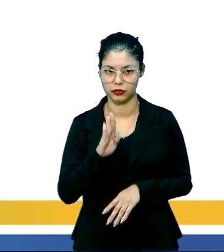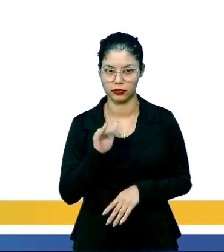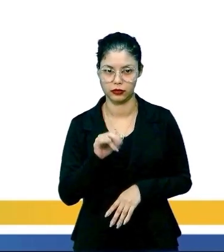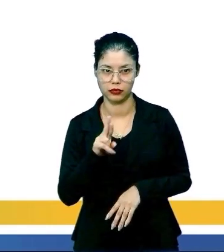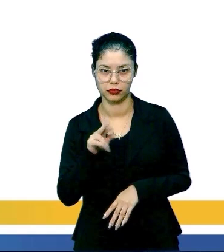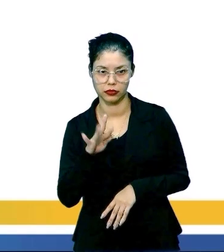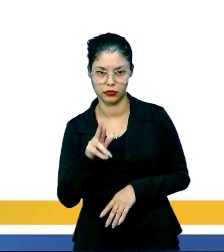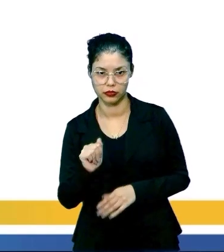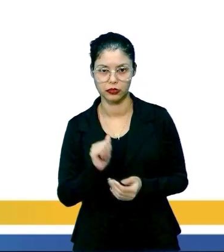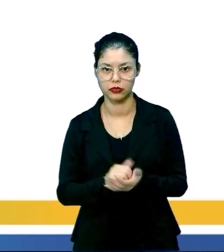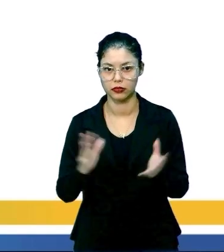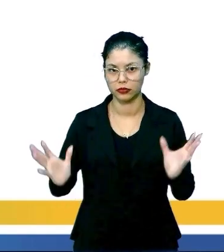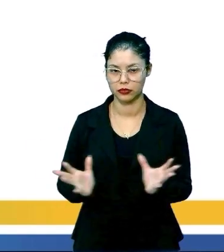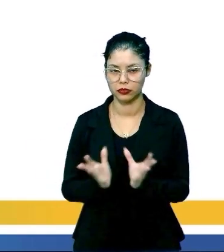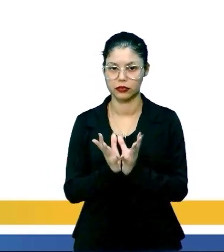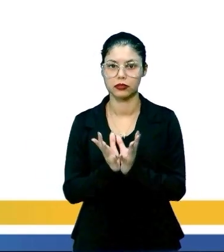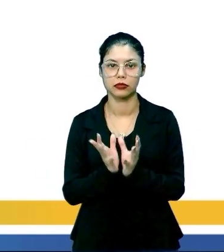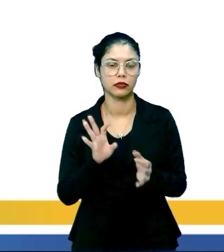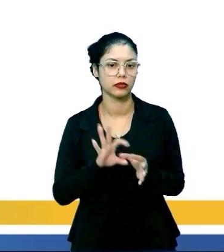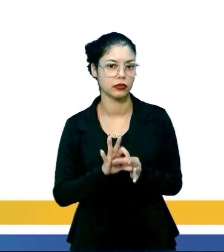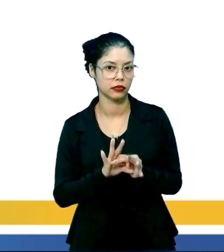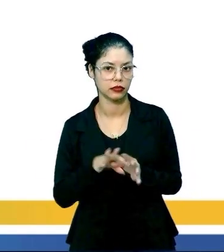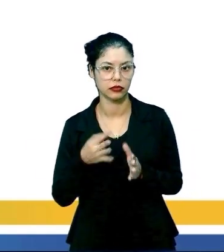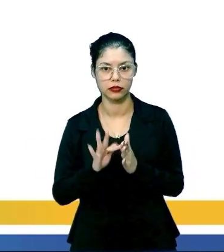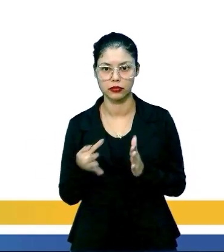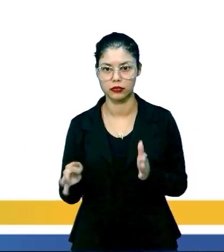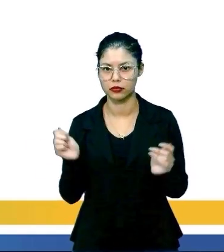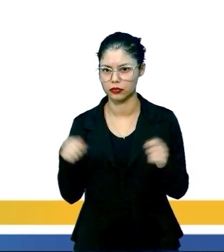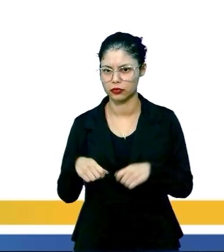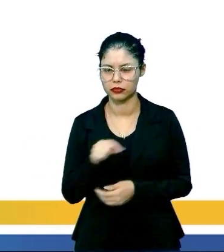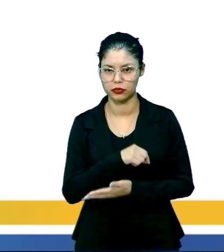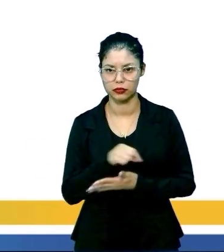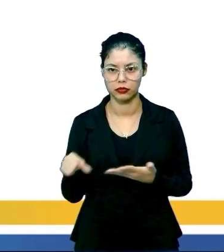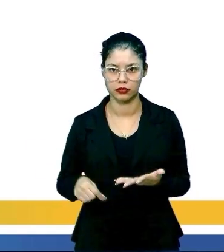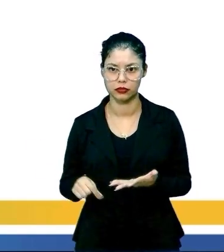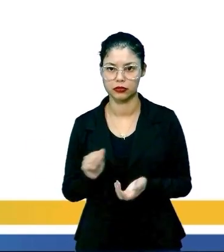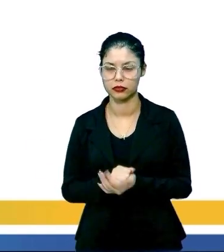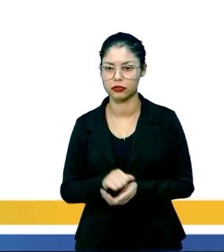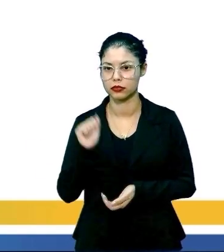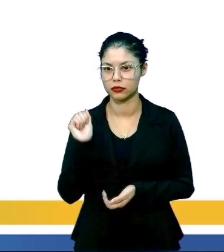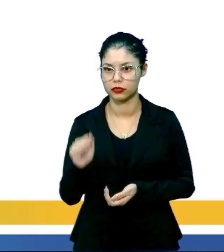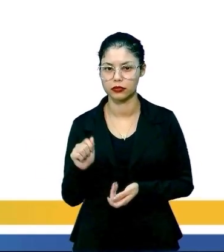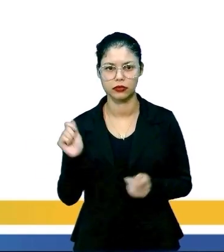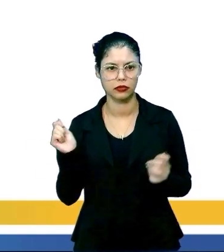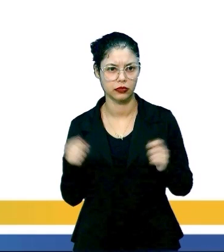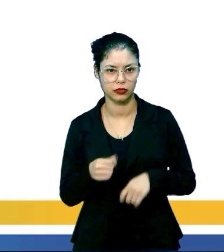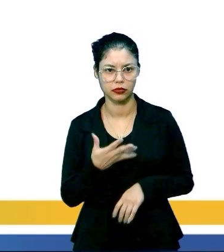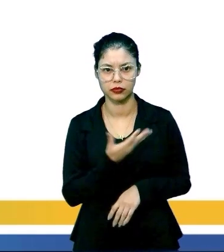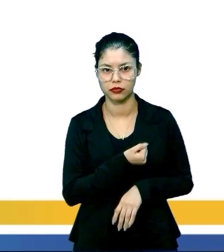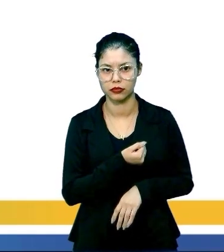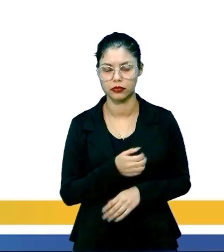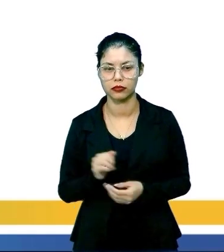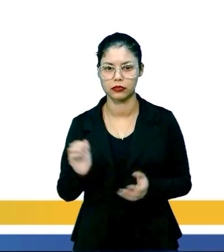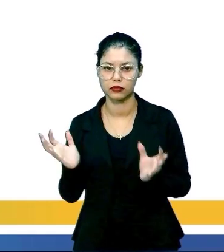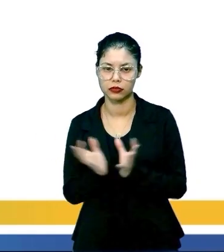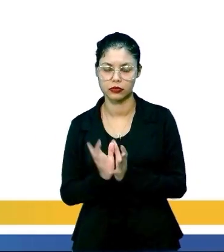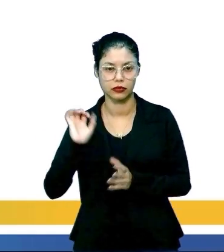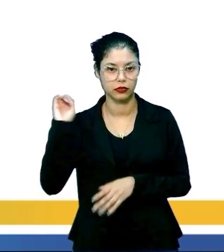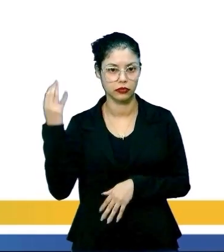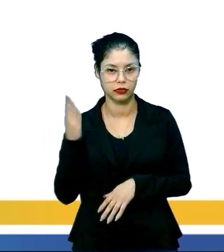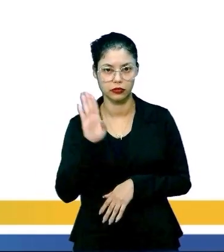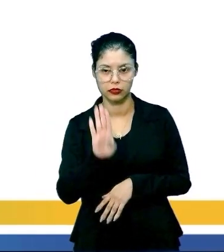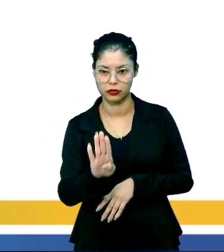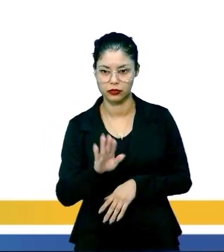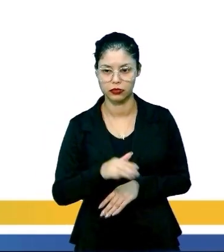Beatriz, essa relação é uma função, pois todo elemento do conjunto A possui um